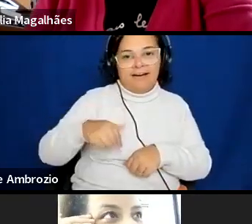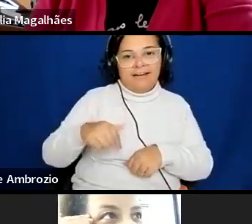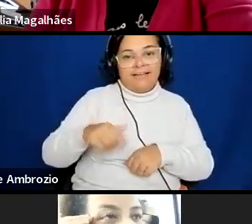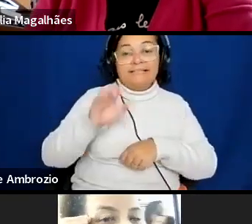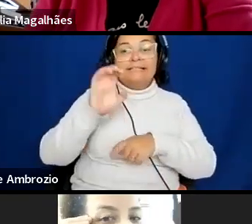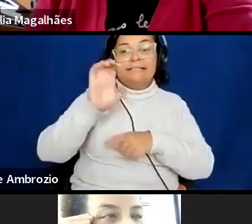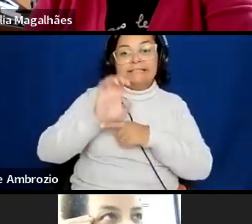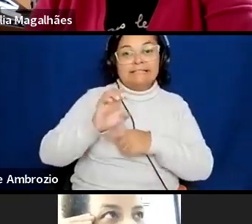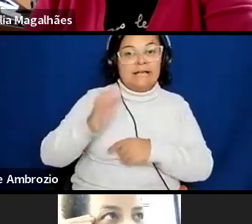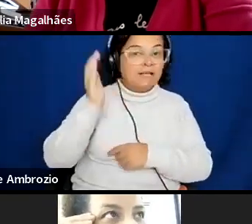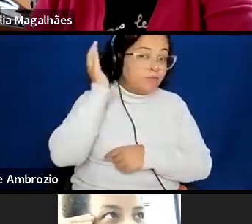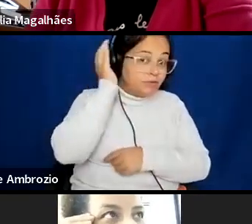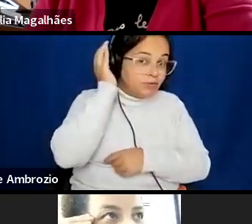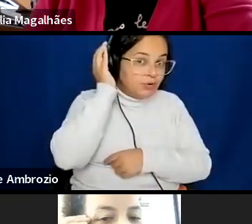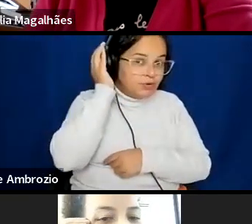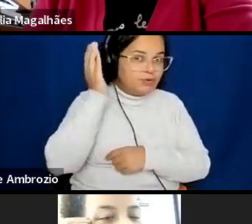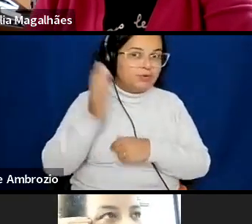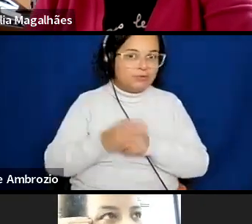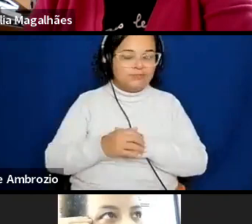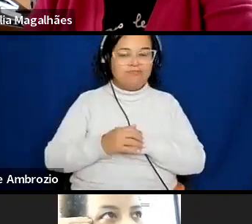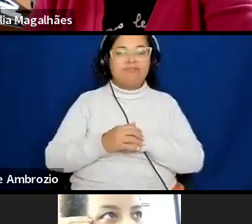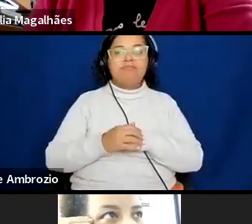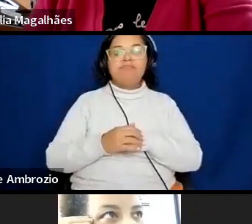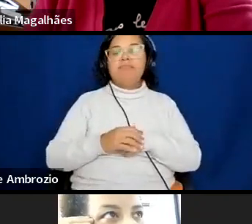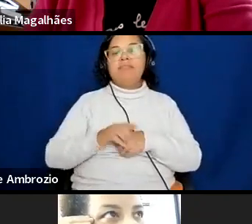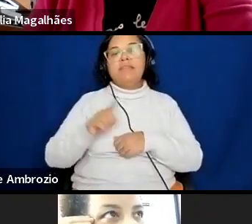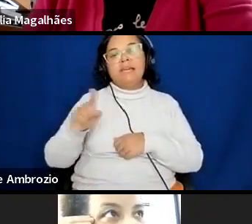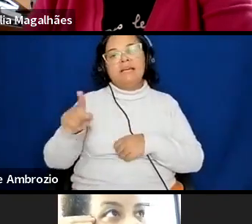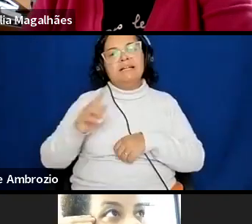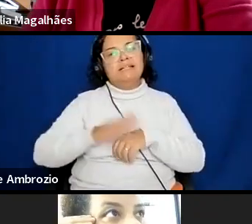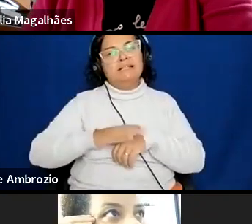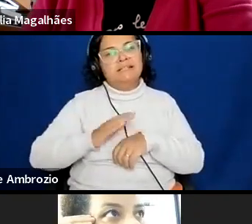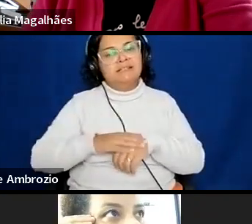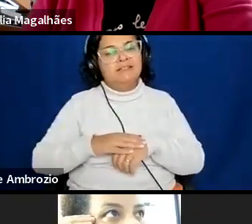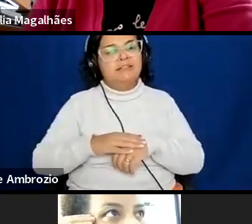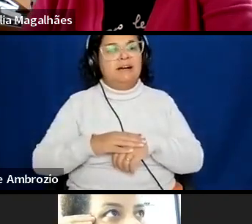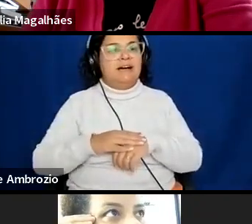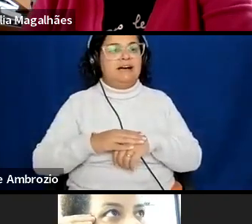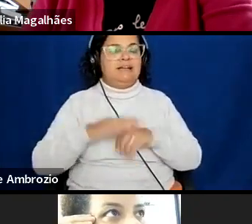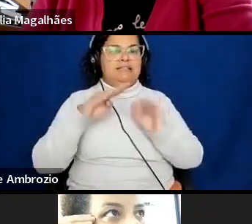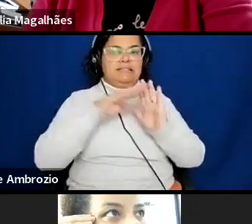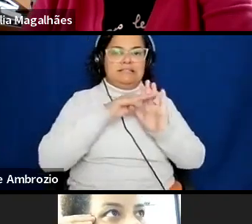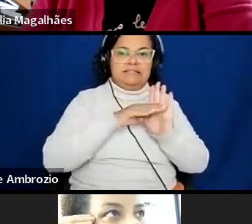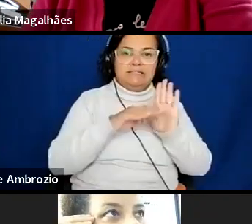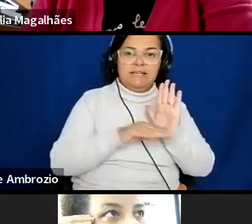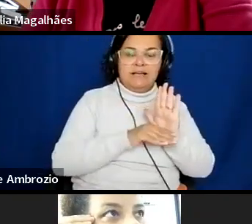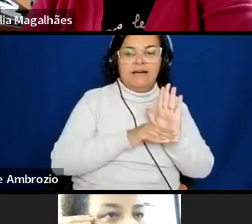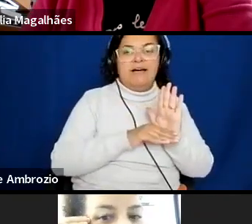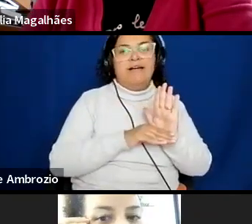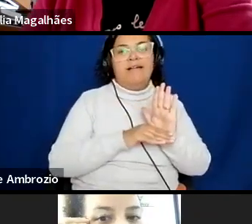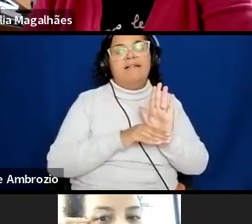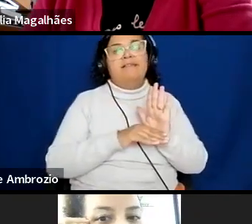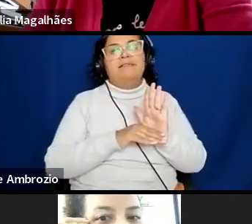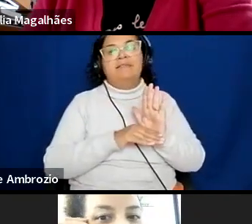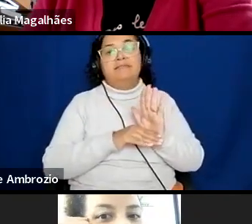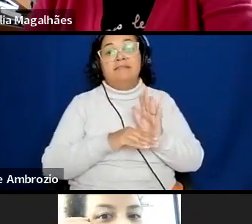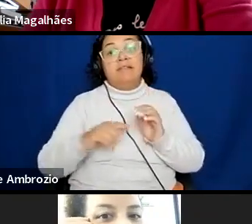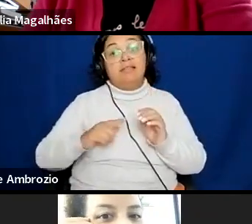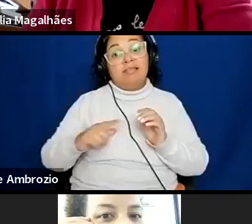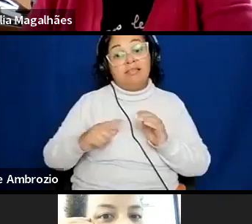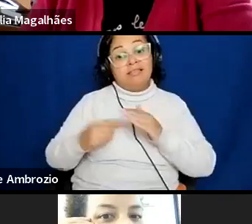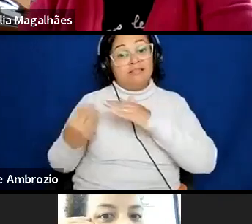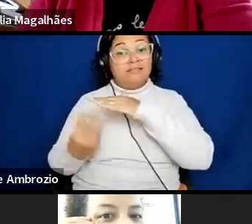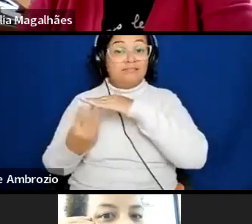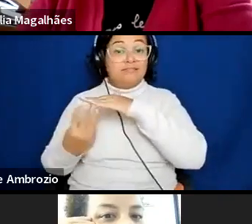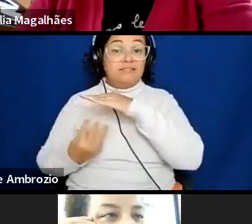E ele está conduzindo e implementando normas dentro da educação, está terceirizando o serviço da